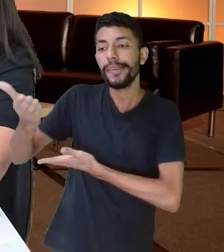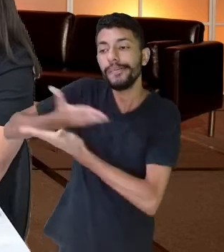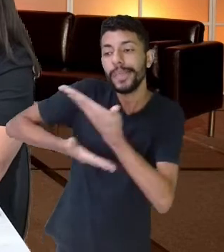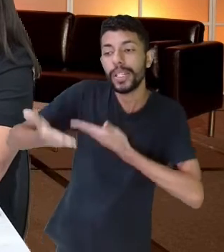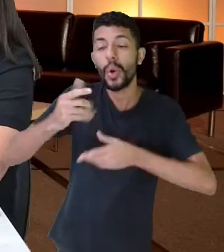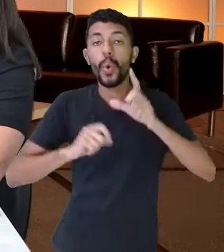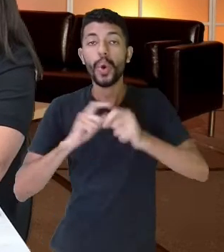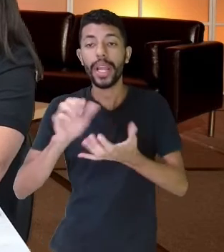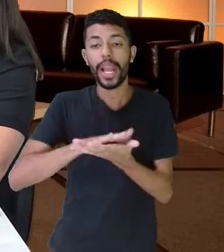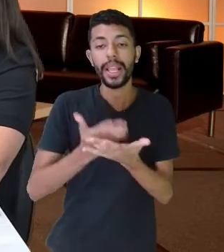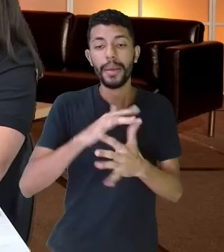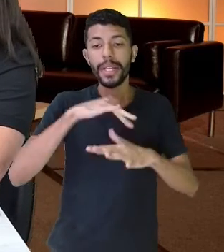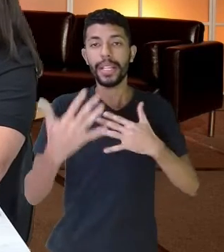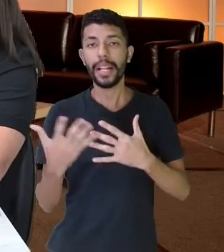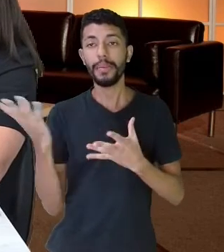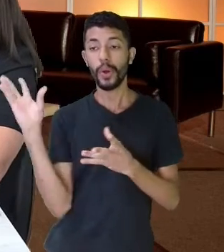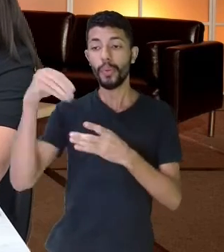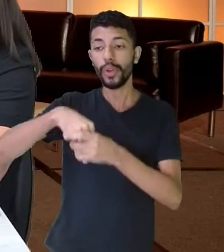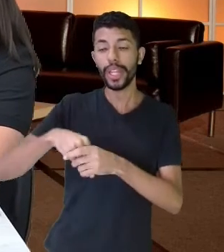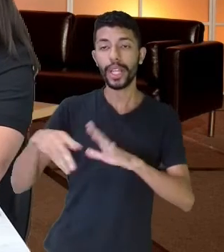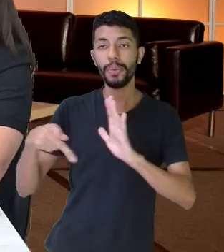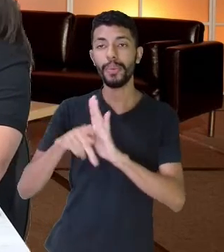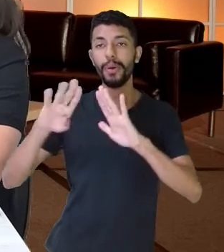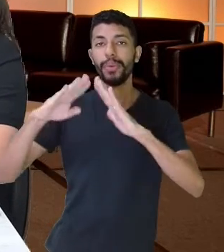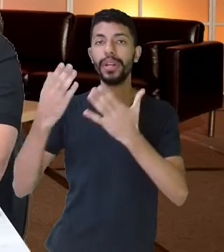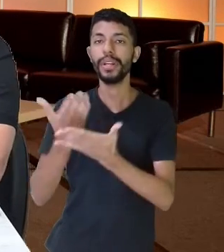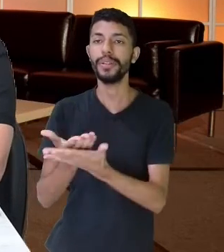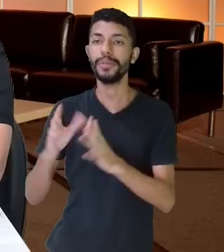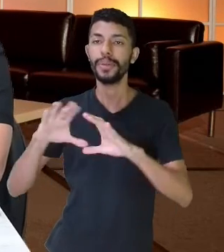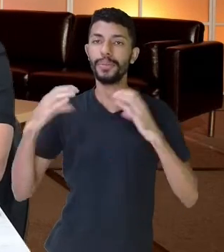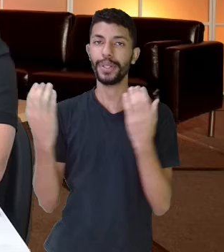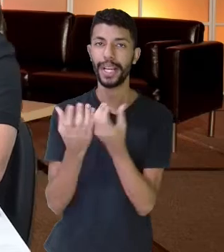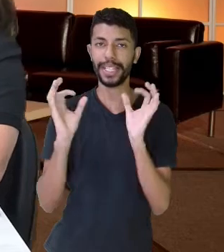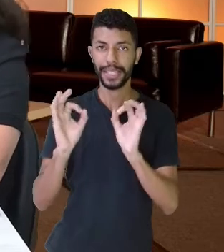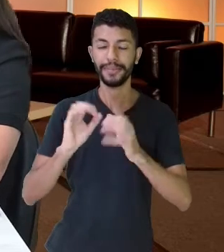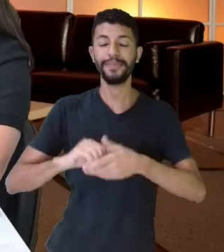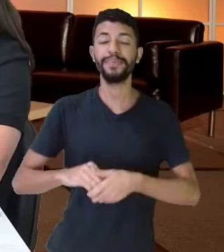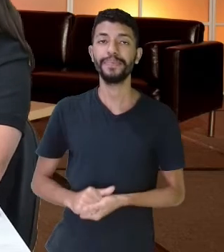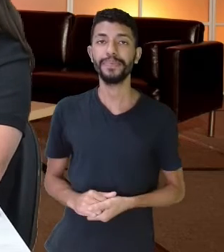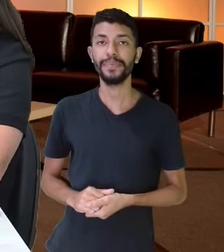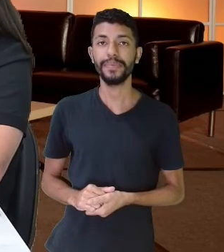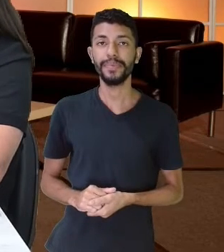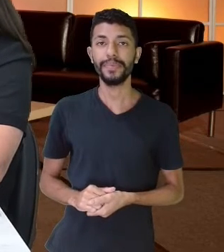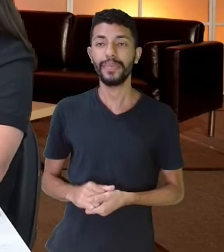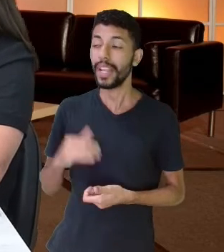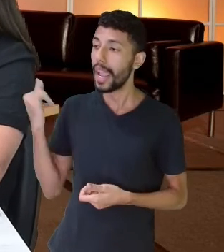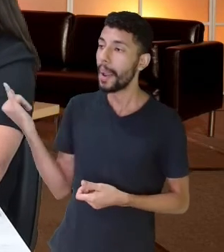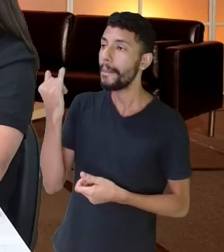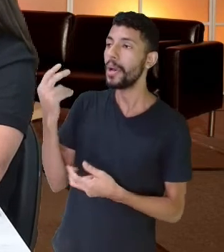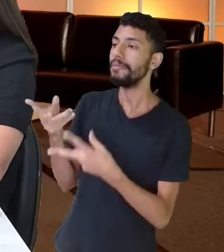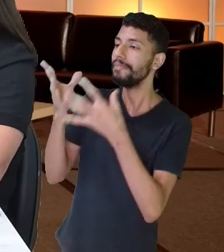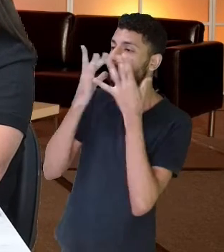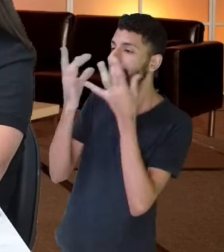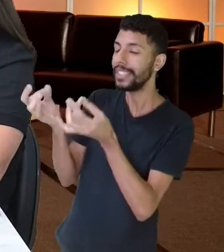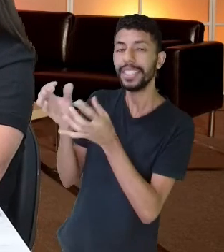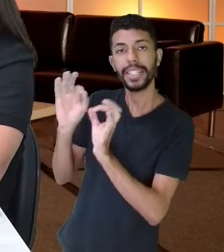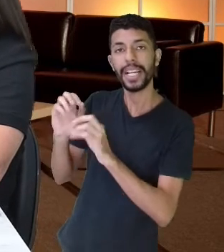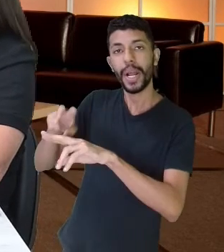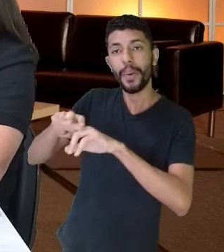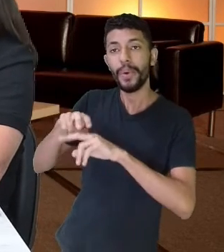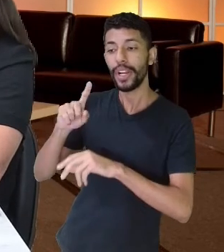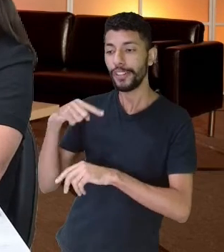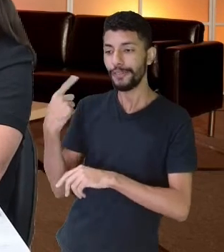Libras como parte da comunidade escolar. É importante ouvi-la, porque como professores